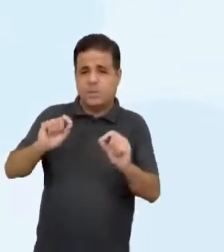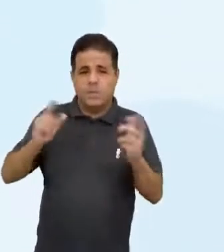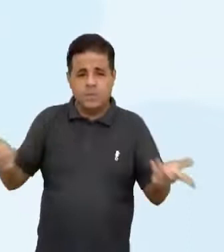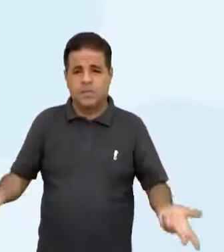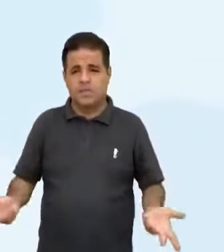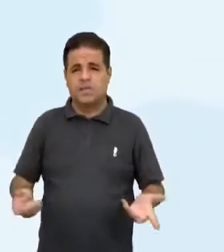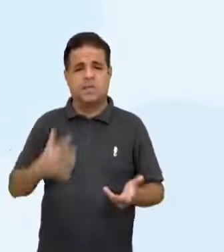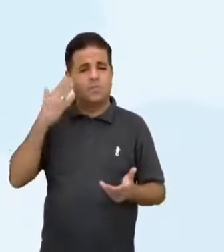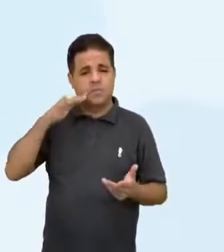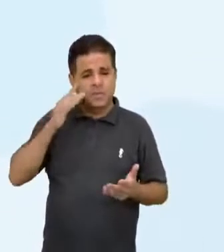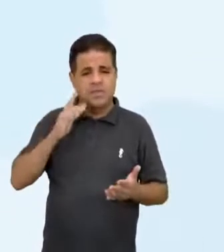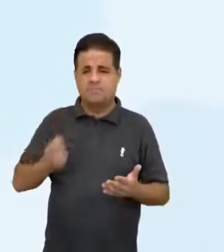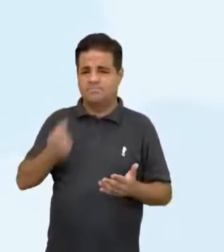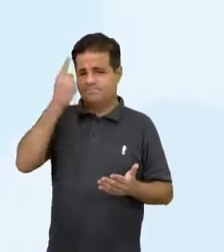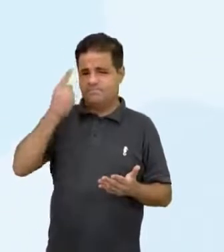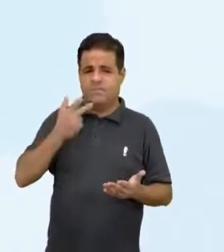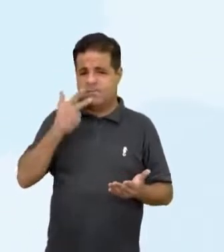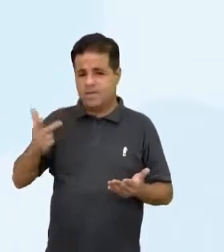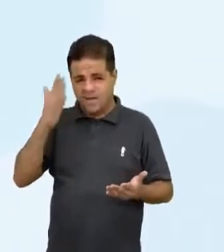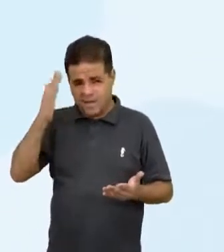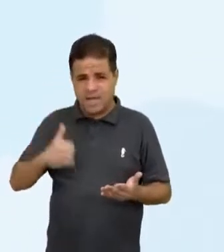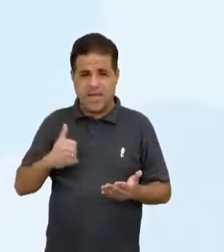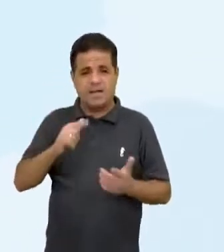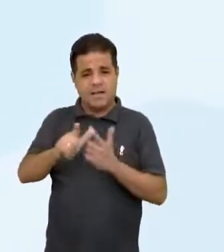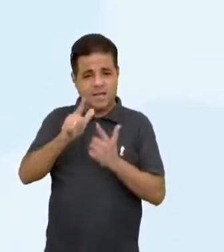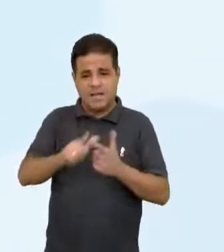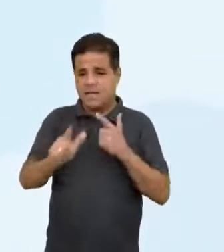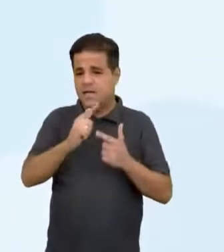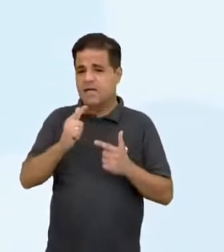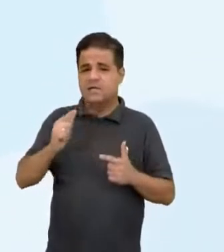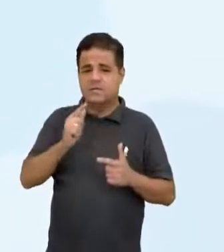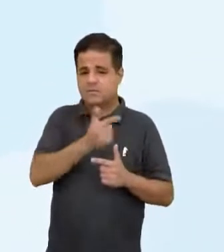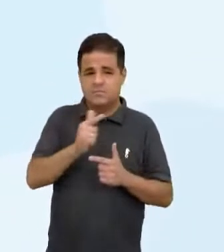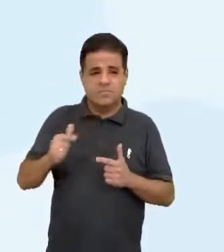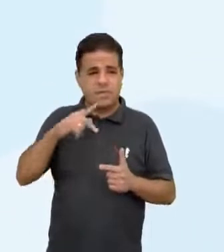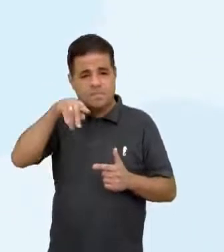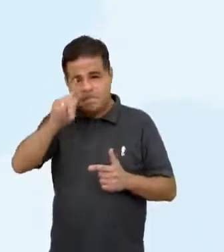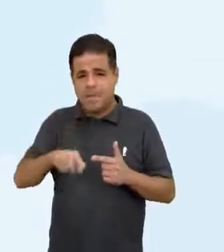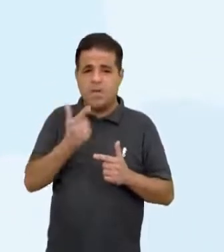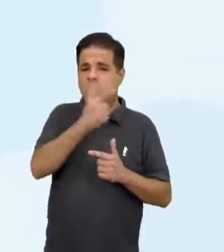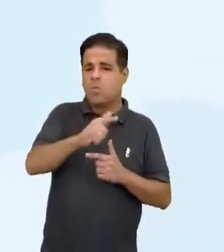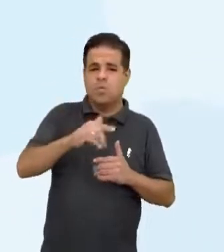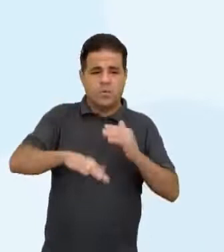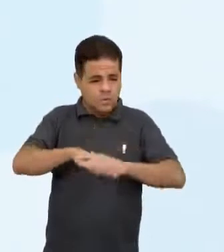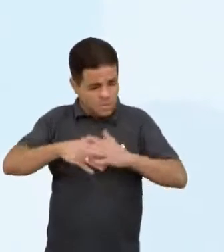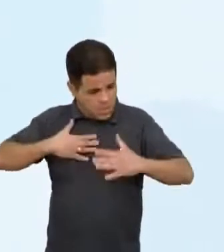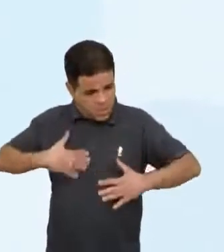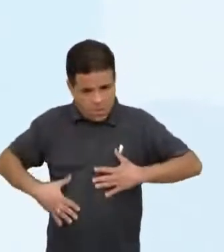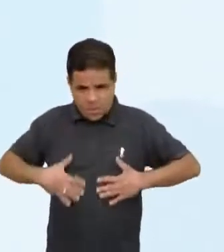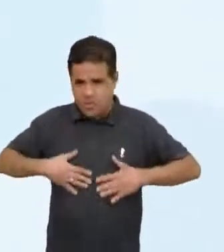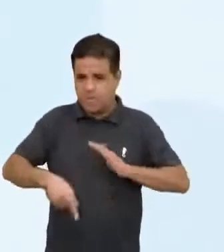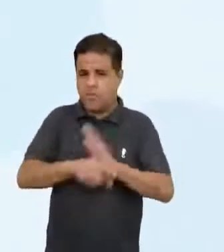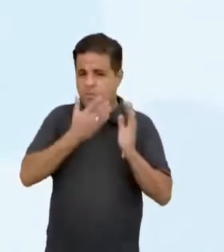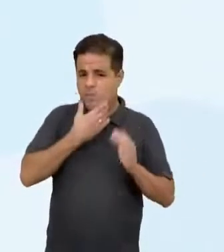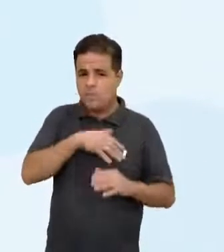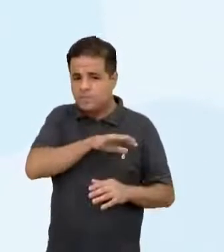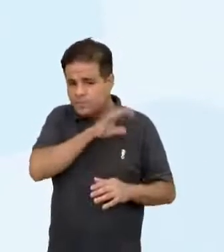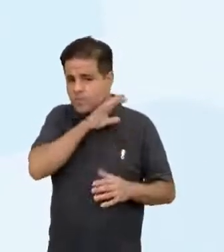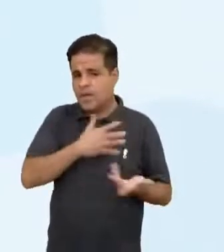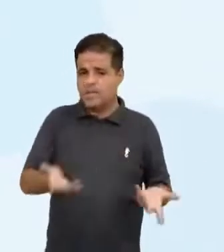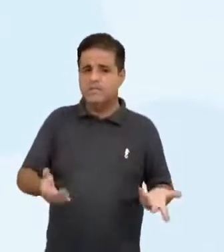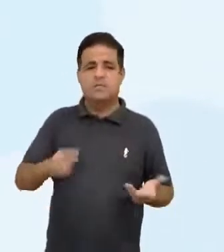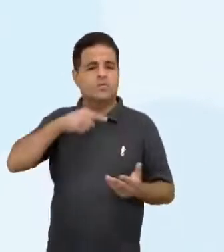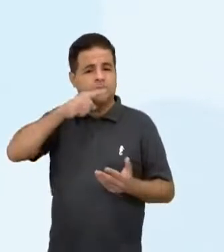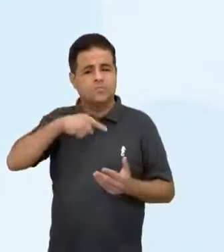é um equívoco essa afirmação, quando se sabe que letras não são seres para possuírem pé ou qualquer outro membro, próprio dos homens e animais. Além